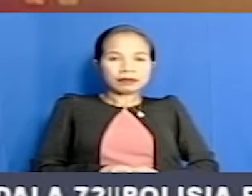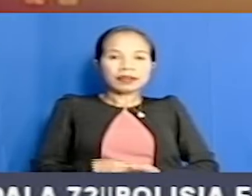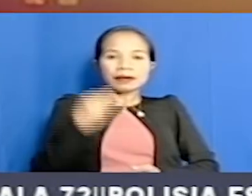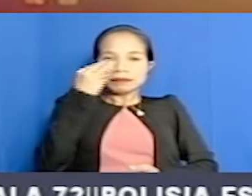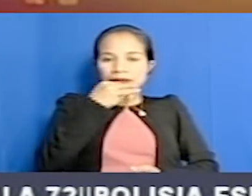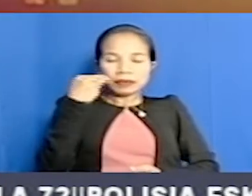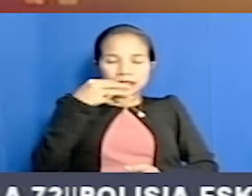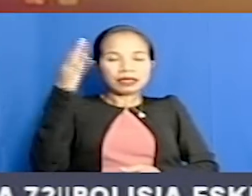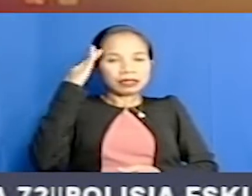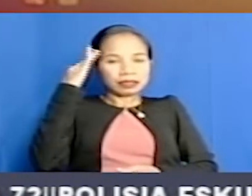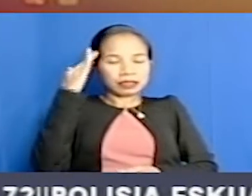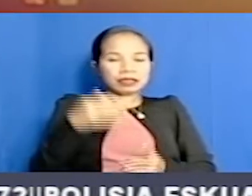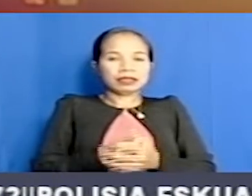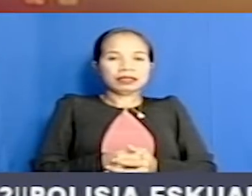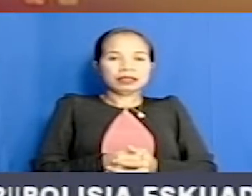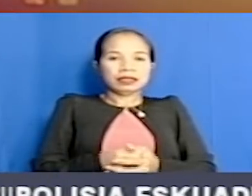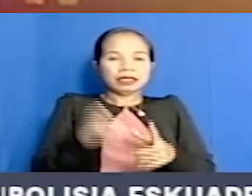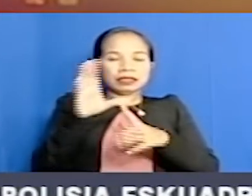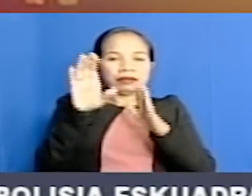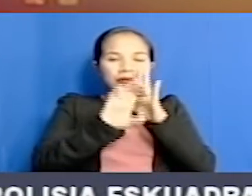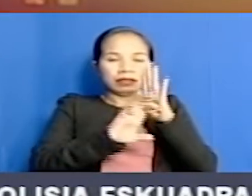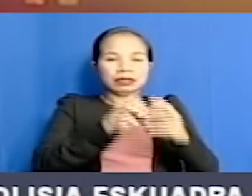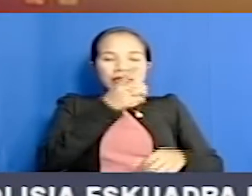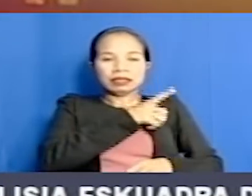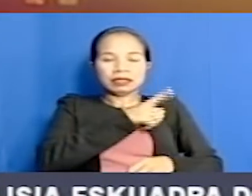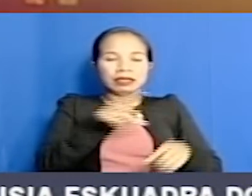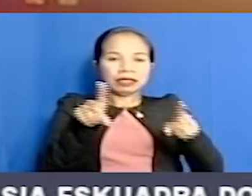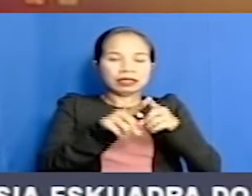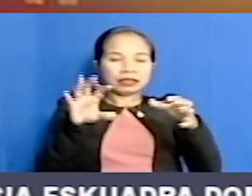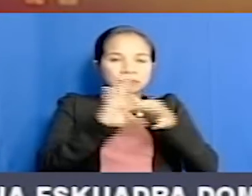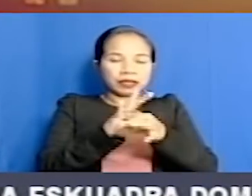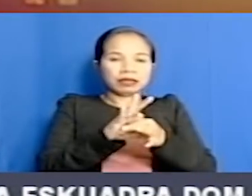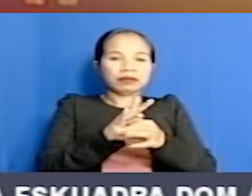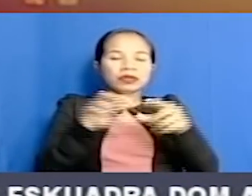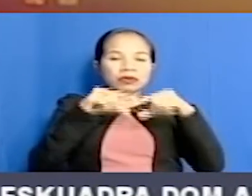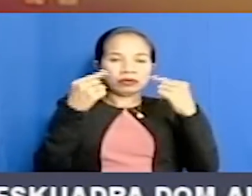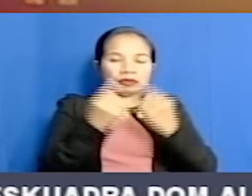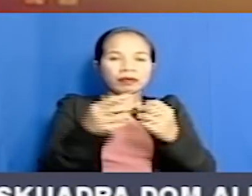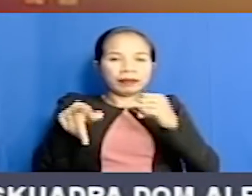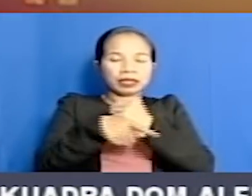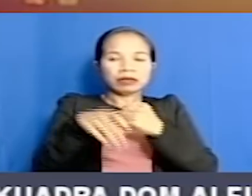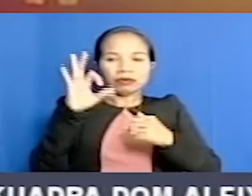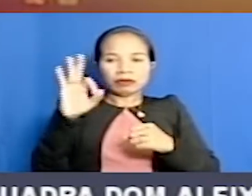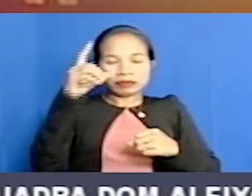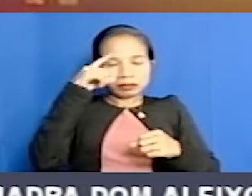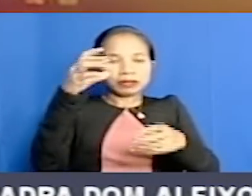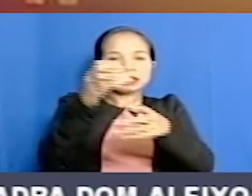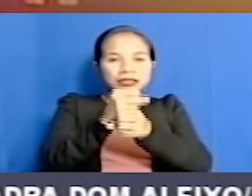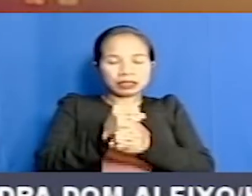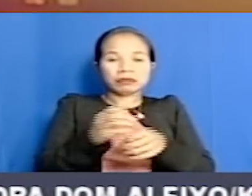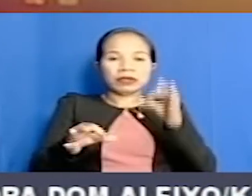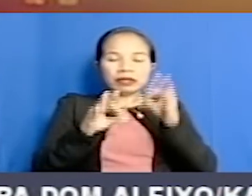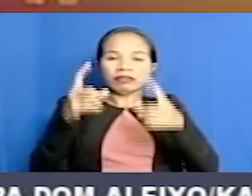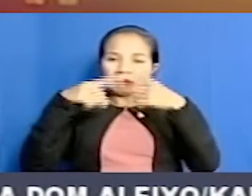Maria Alcatiri reconhece tenente general Lerana Timur no dar membro Comitê Central Fretilin, também necessimo